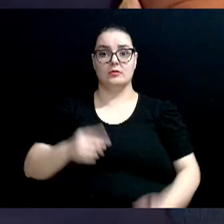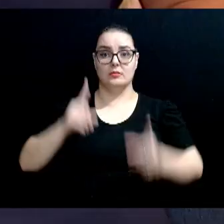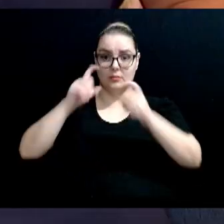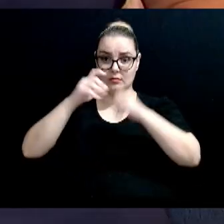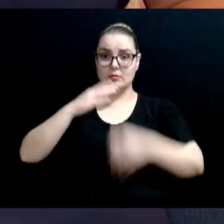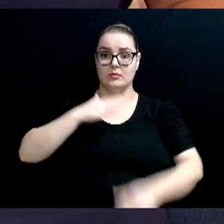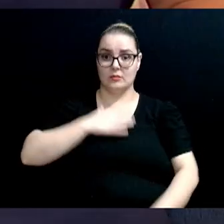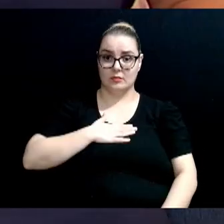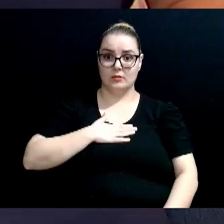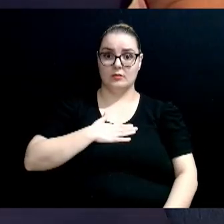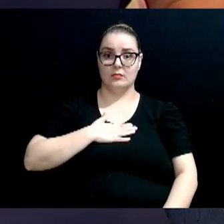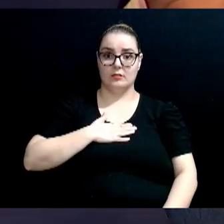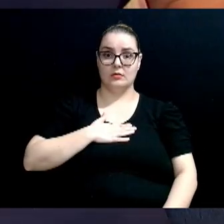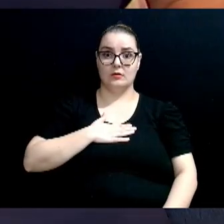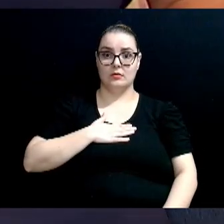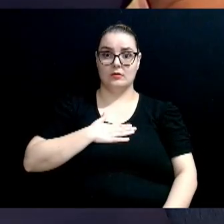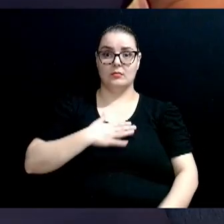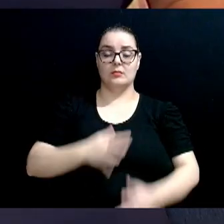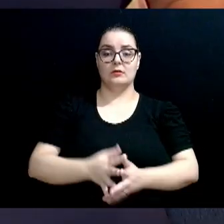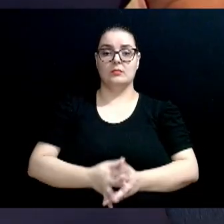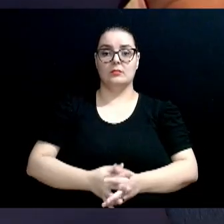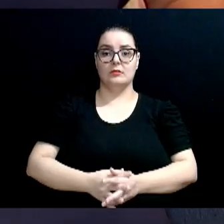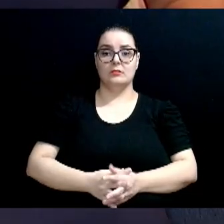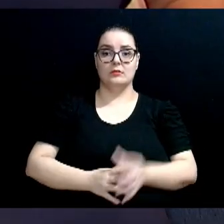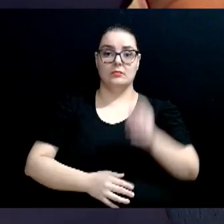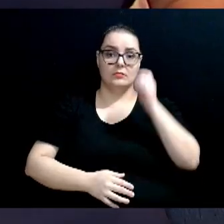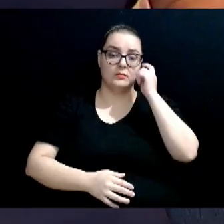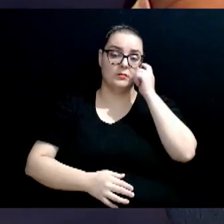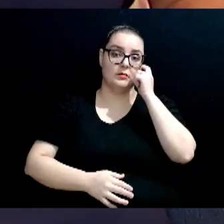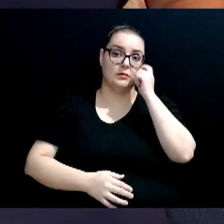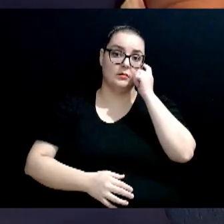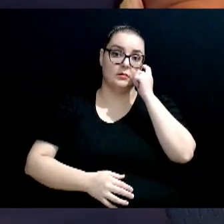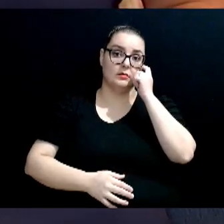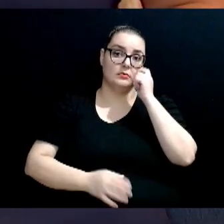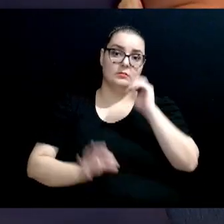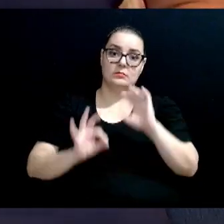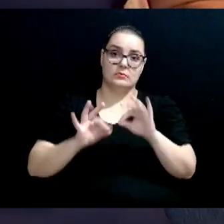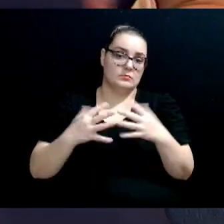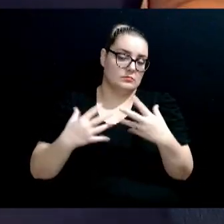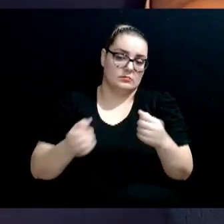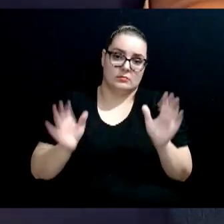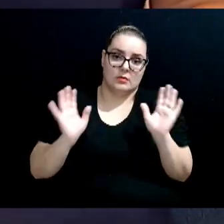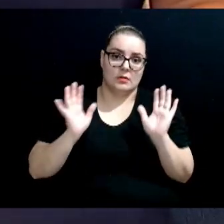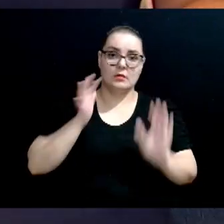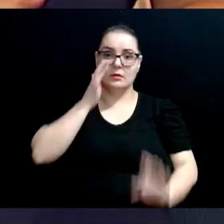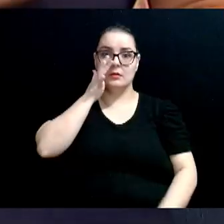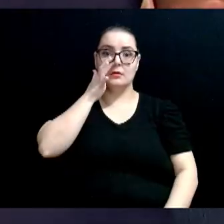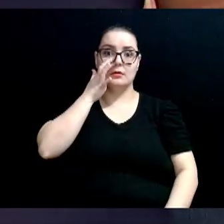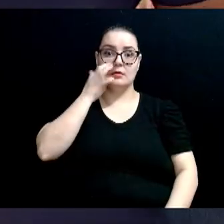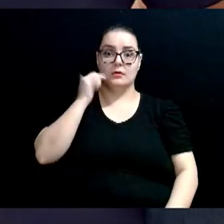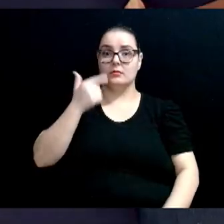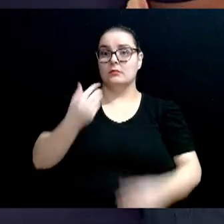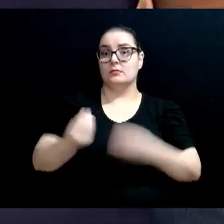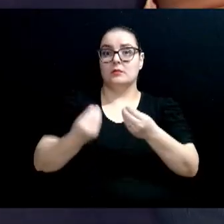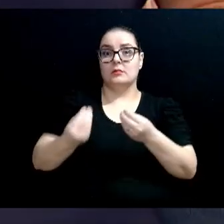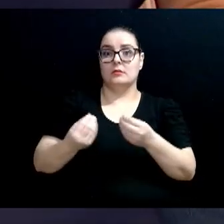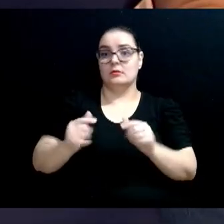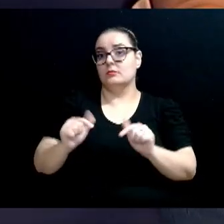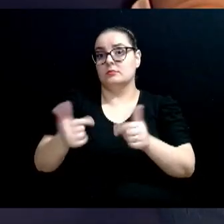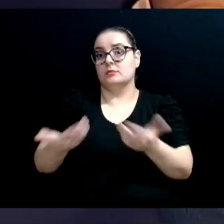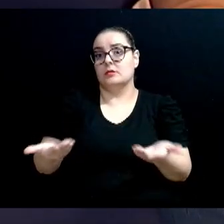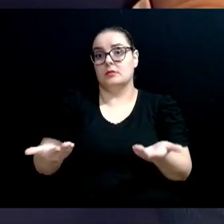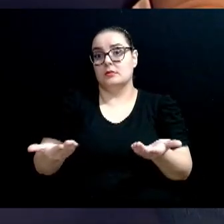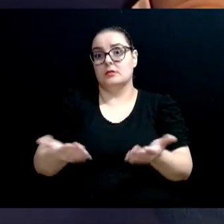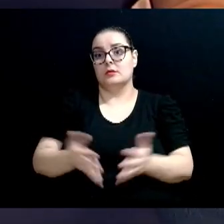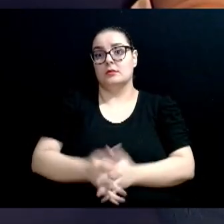mim, né? E eu simplesmente aceitei. Não tem como lutar contra, né? E teve